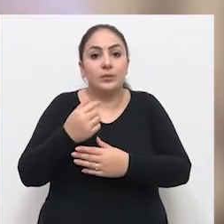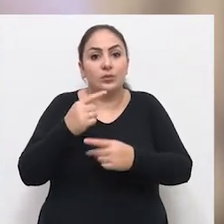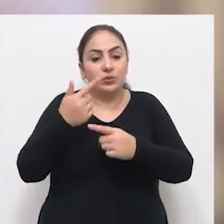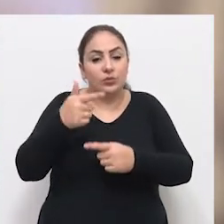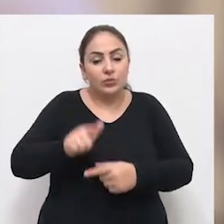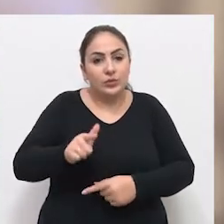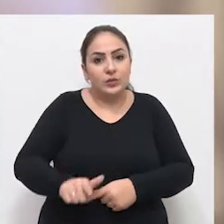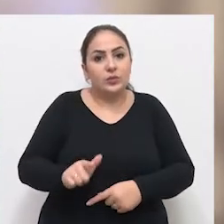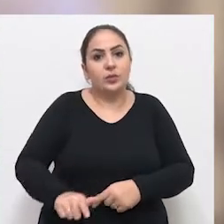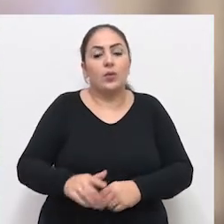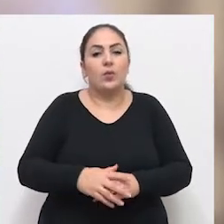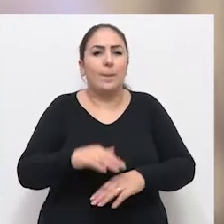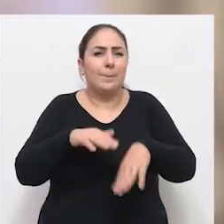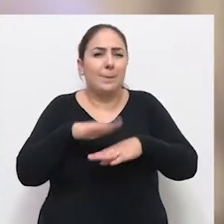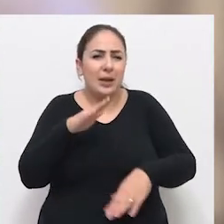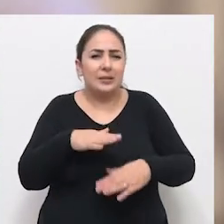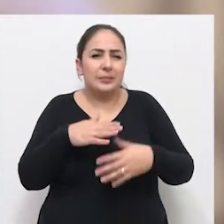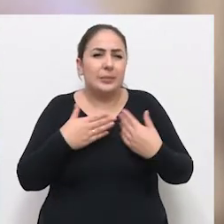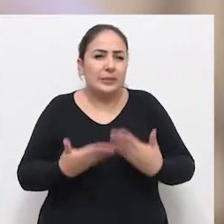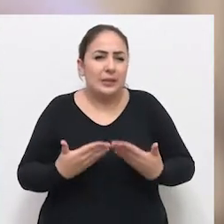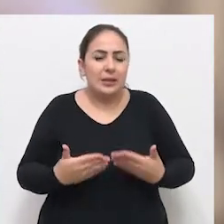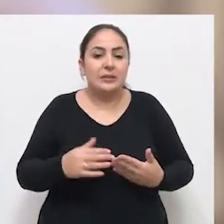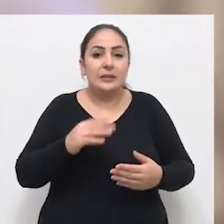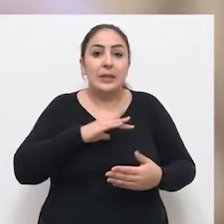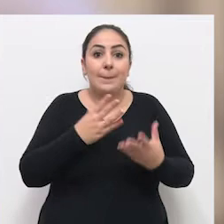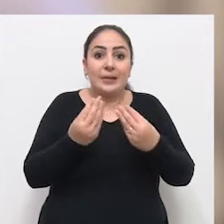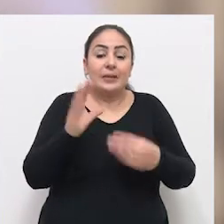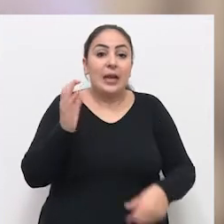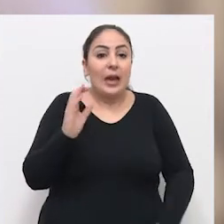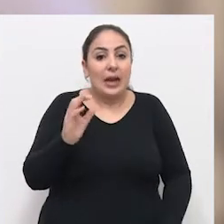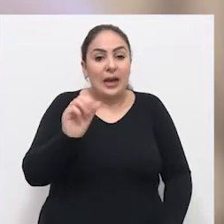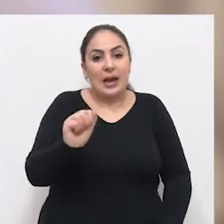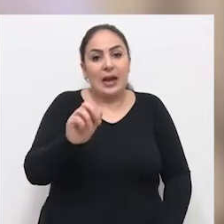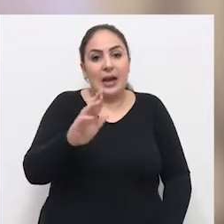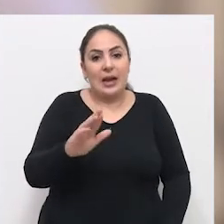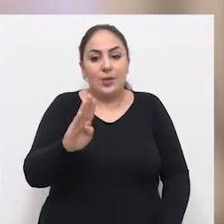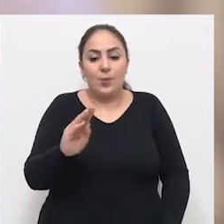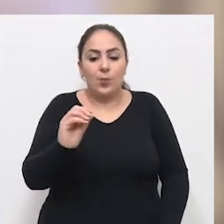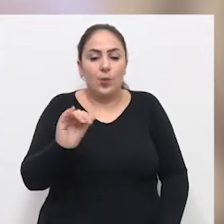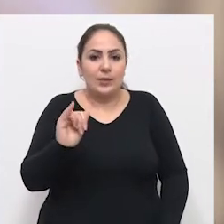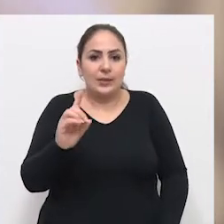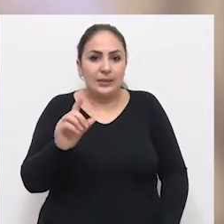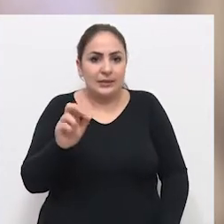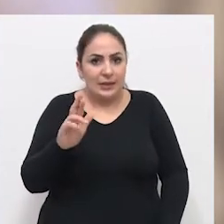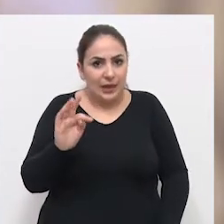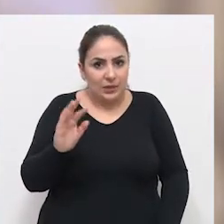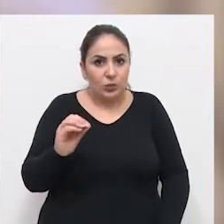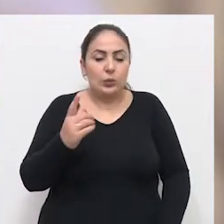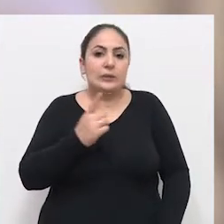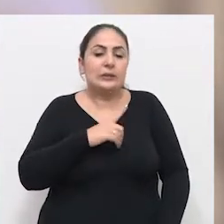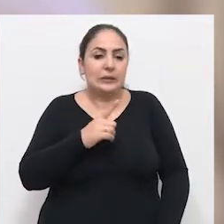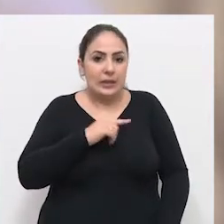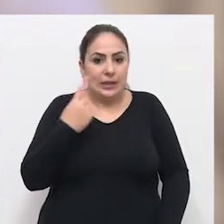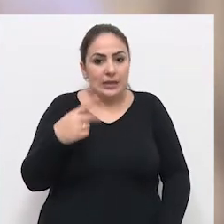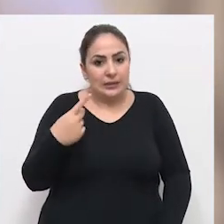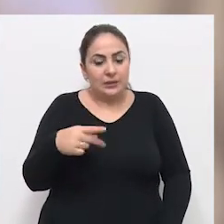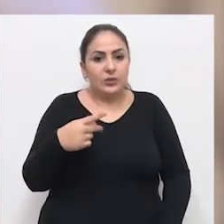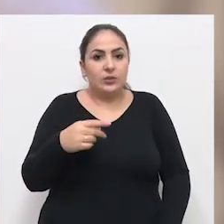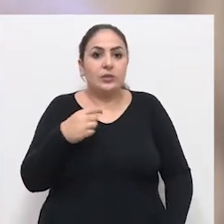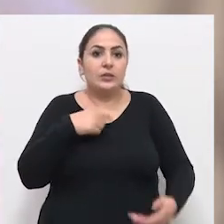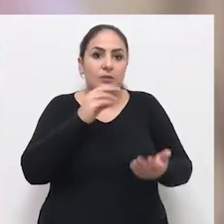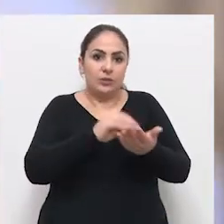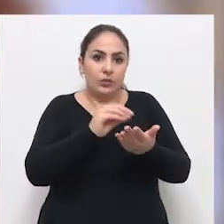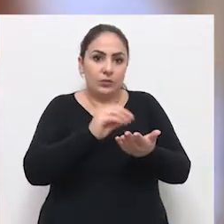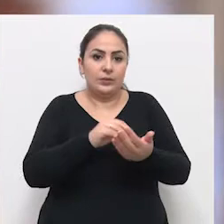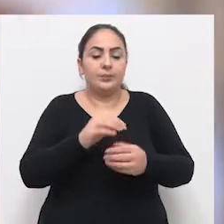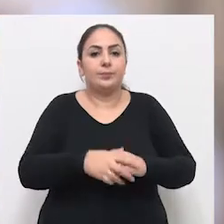alimentos, especialmente os alimentos mais calóricos e ricos em carboidratos, para obter essa